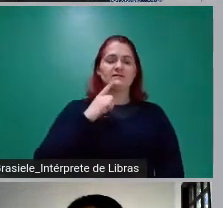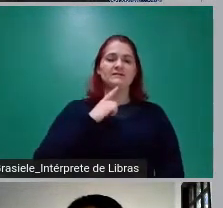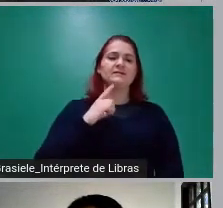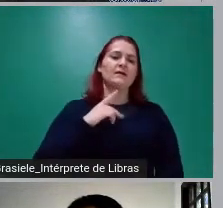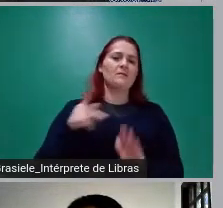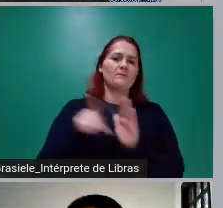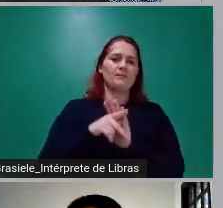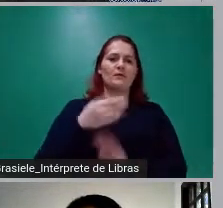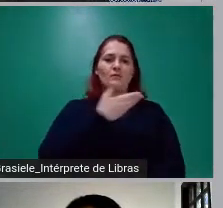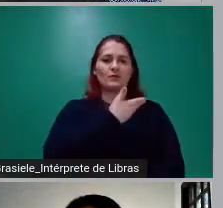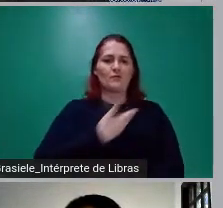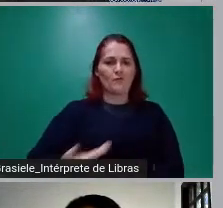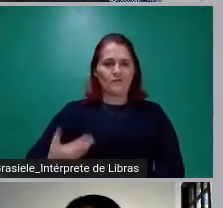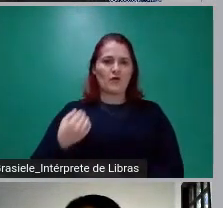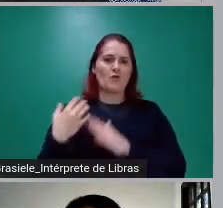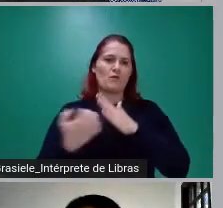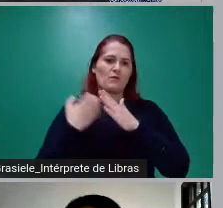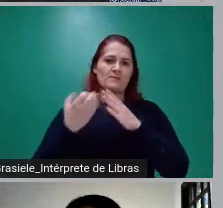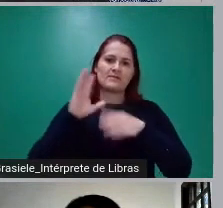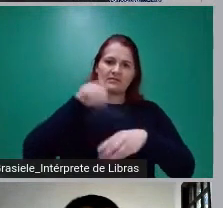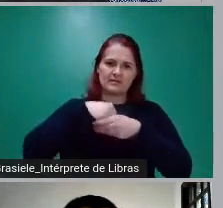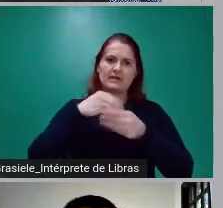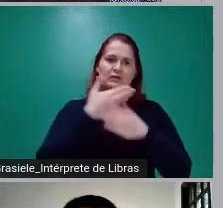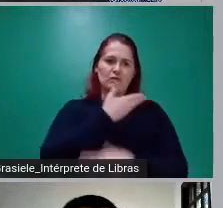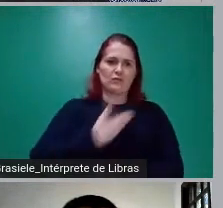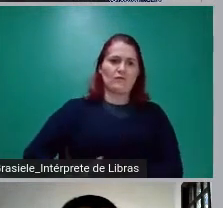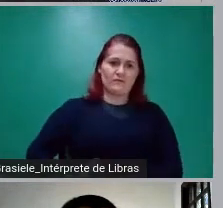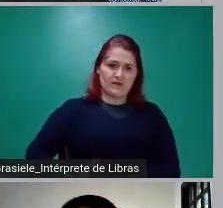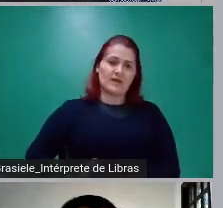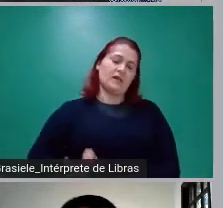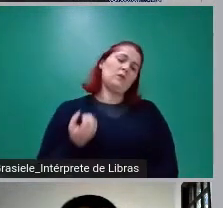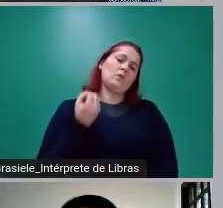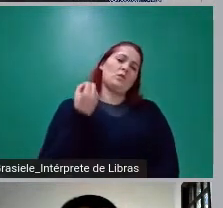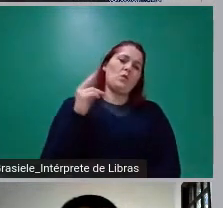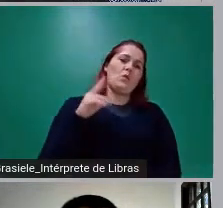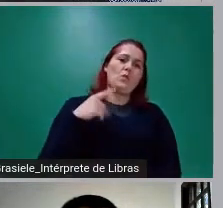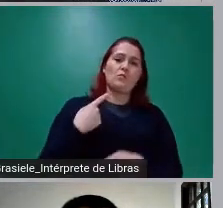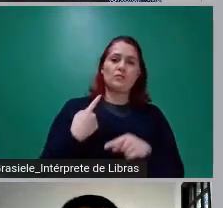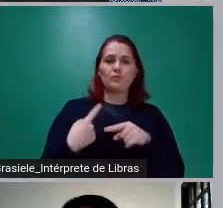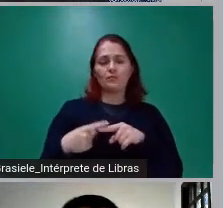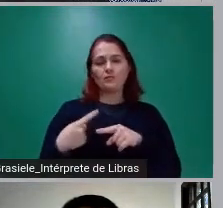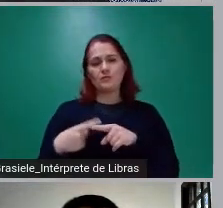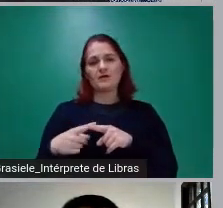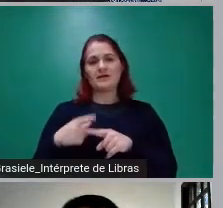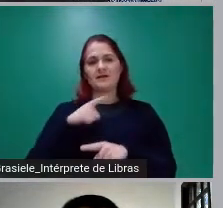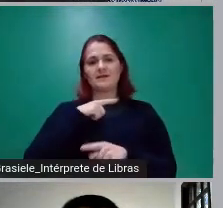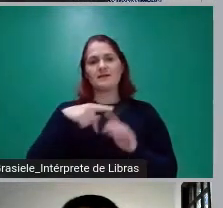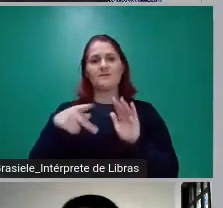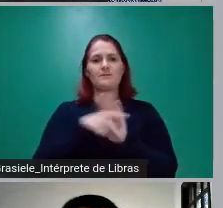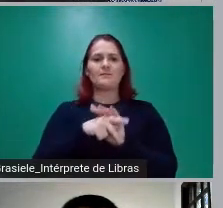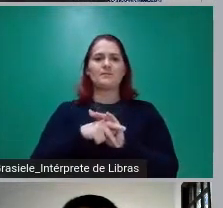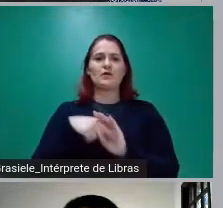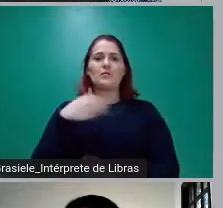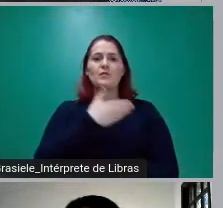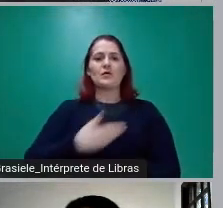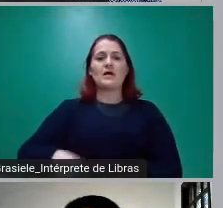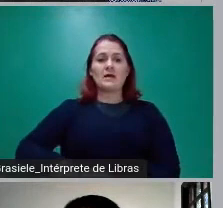jurídica de direito público, integrante da administração pública, quer porque garantidos formalmente pela República Federal do